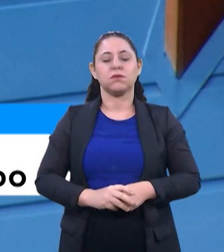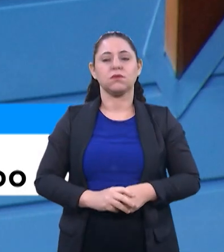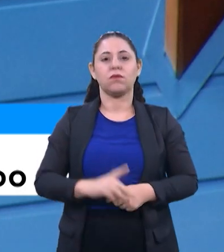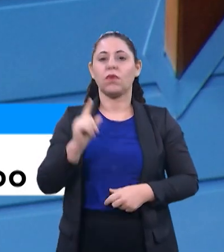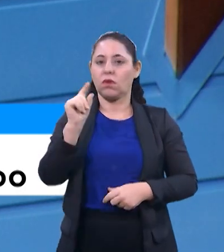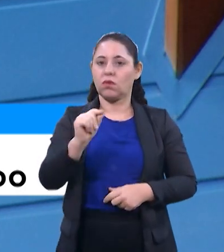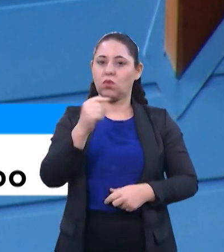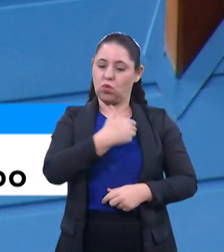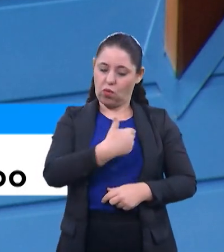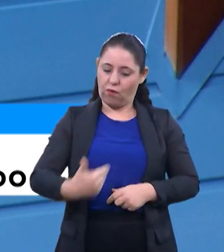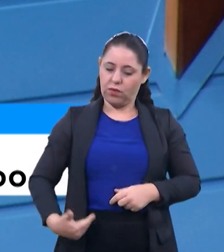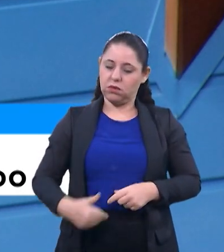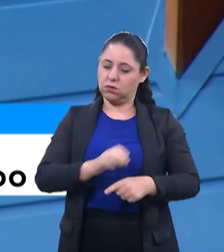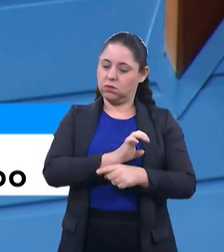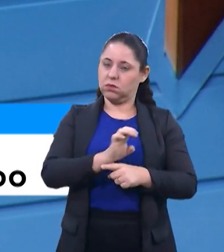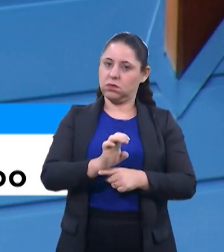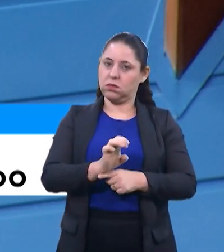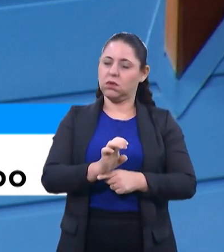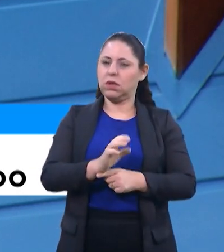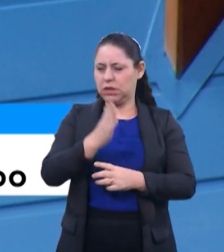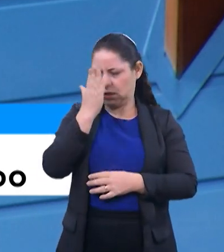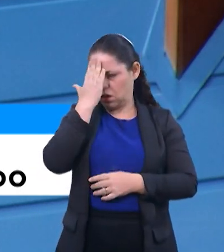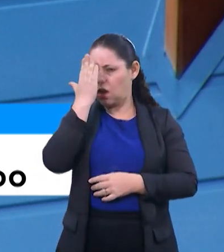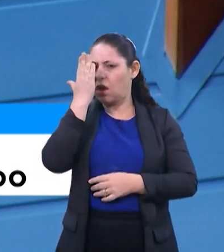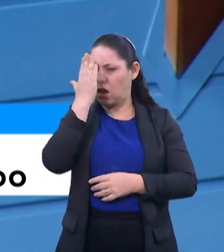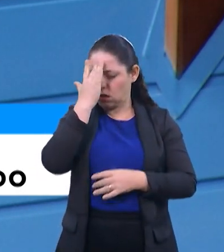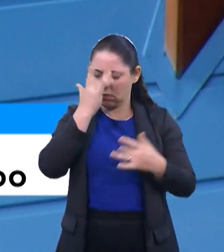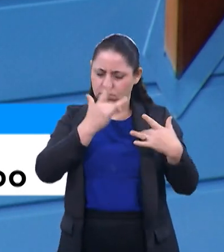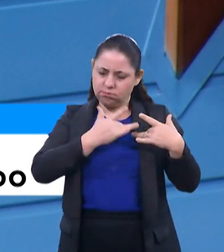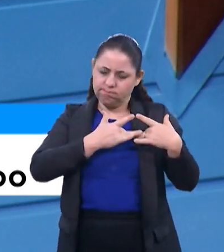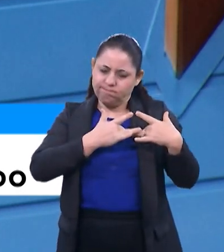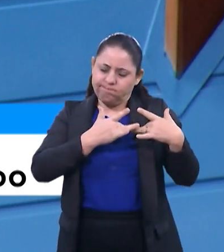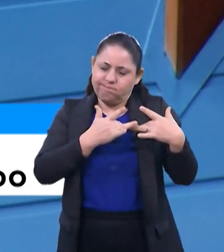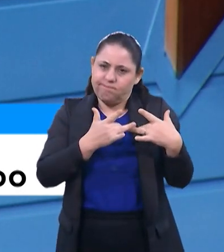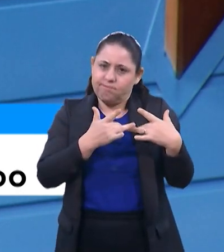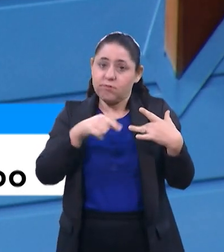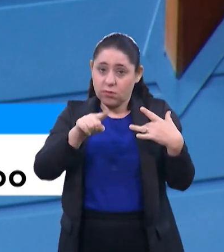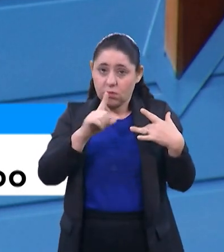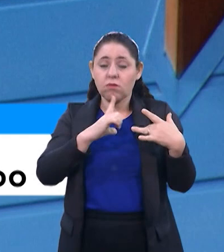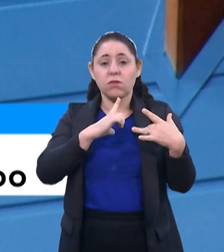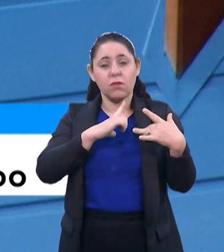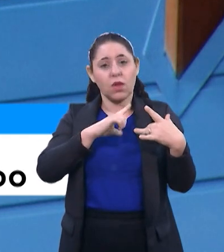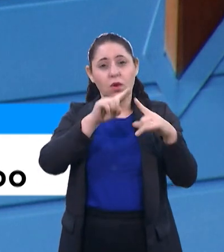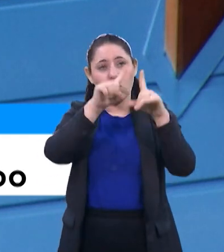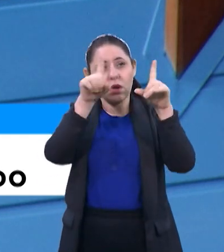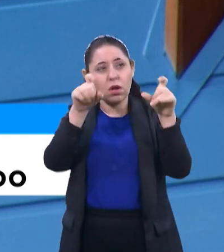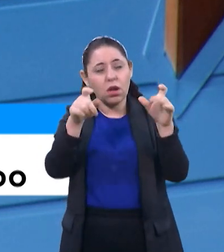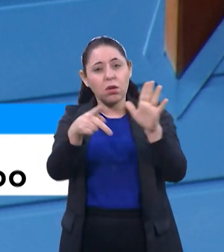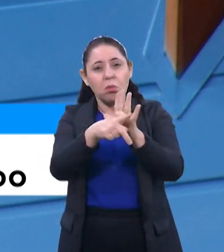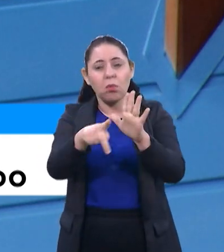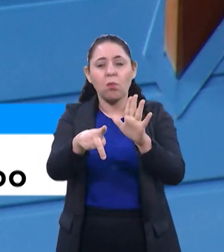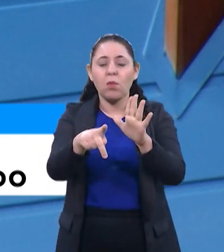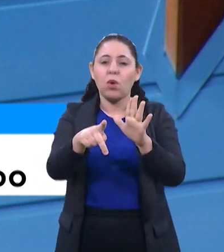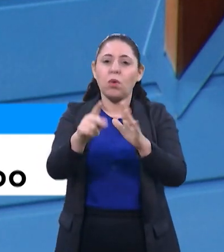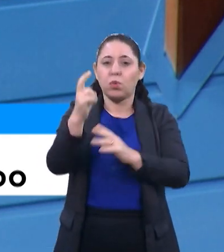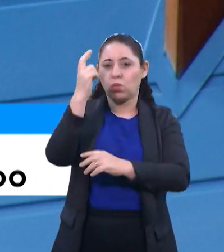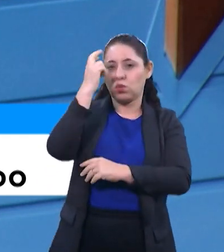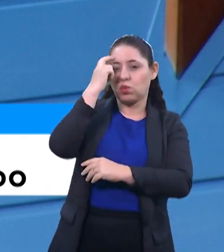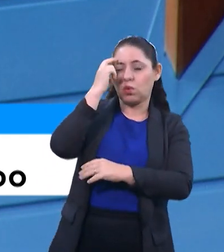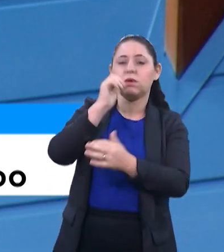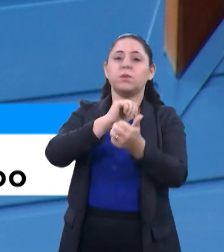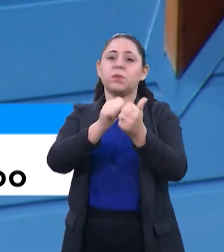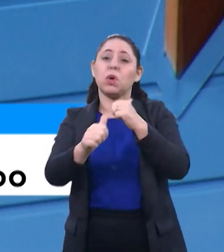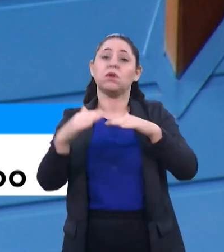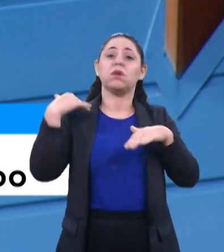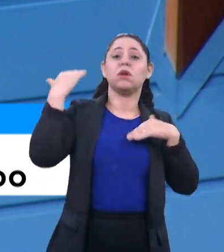presidente, para que o governo do Estado, e sei da sensibilidade com essas questões do esporte, da cultura,